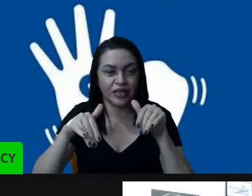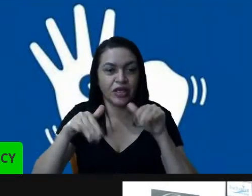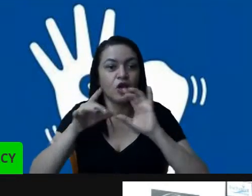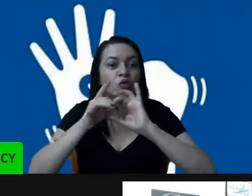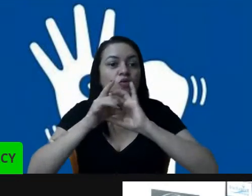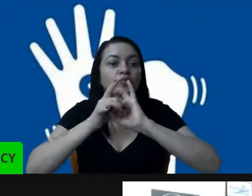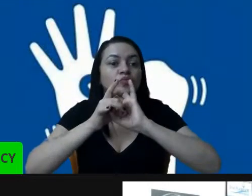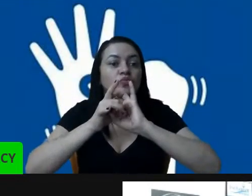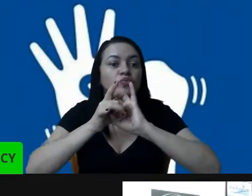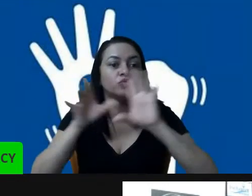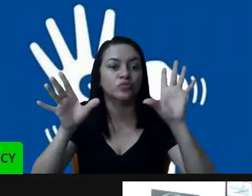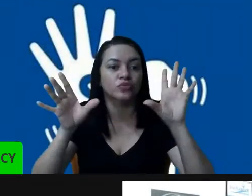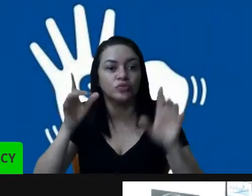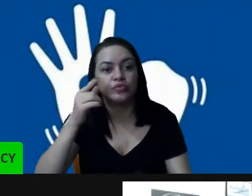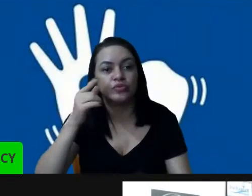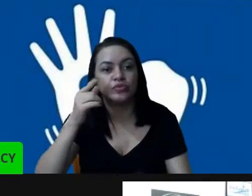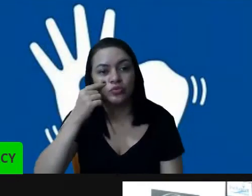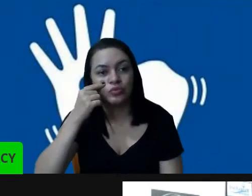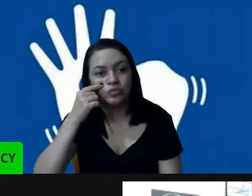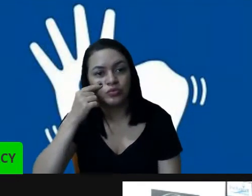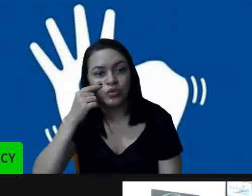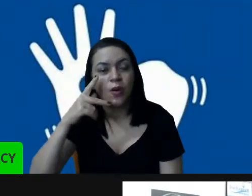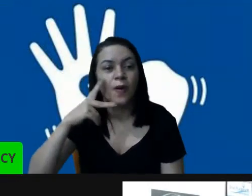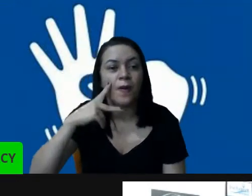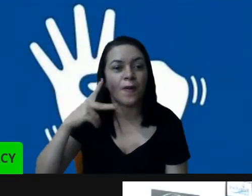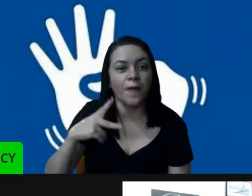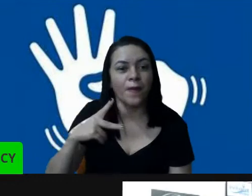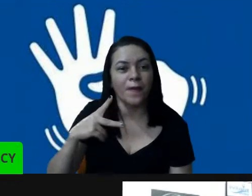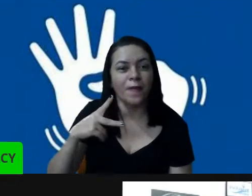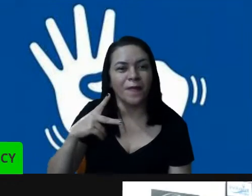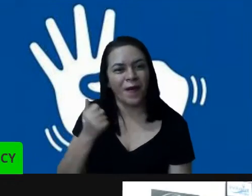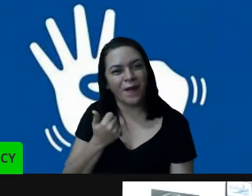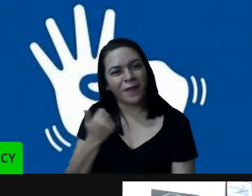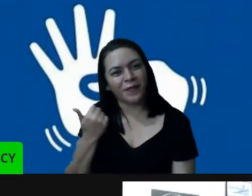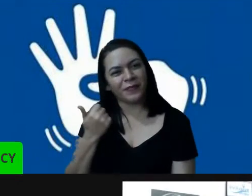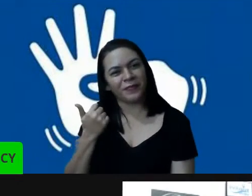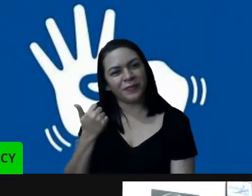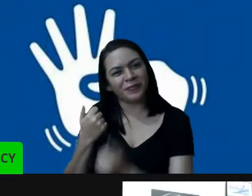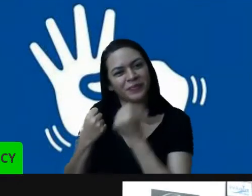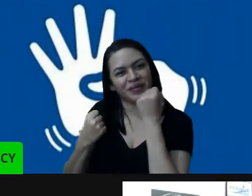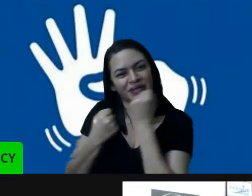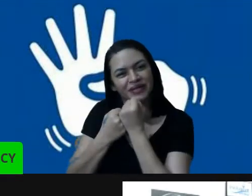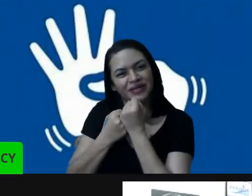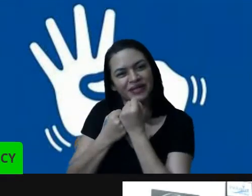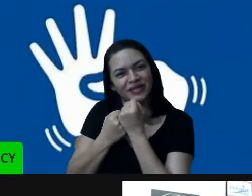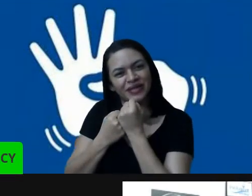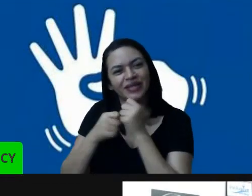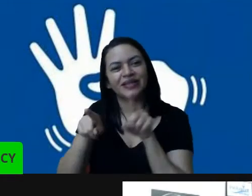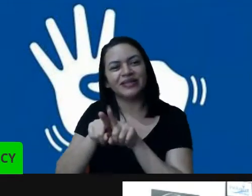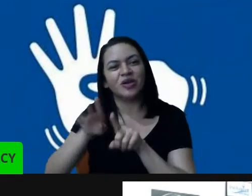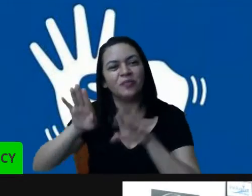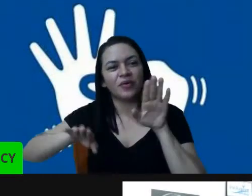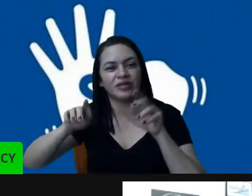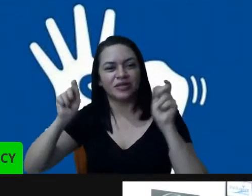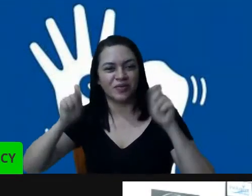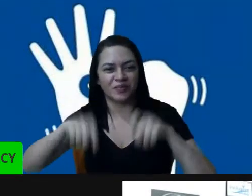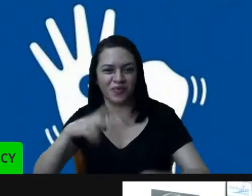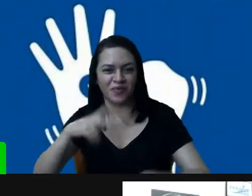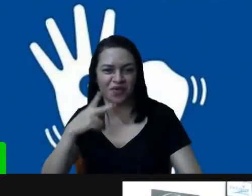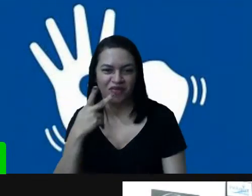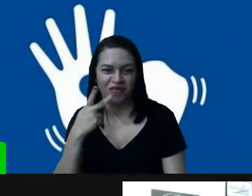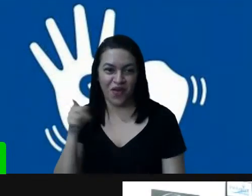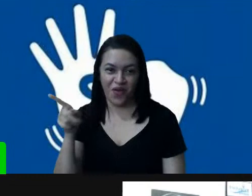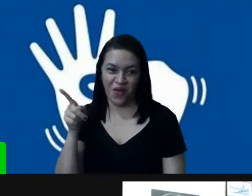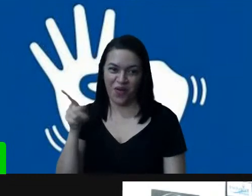Jás, e o Paulo está aí por detrás produzindo para a gente, também se ele quiser um espacinho, pode falar. Nosso